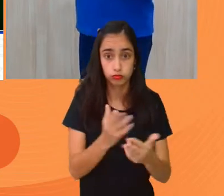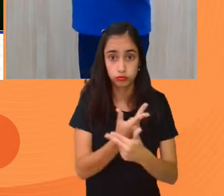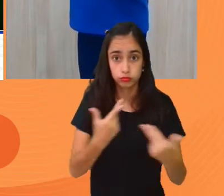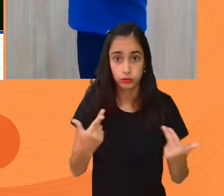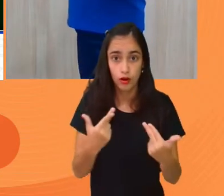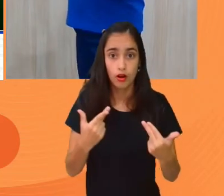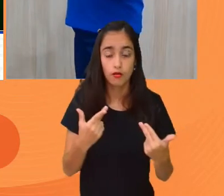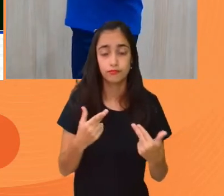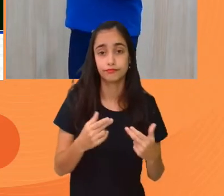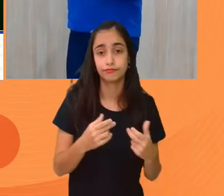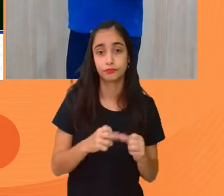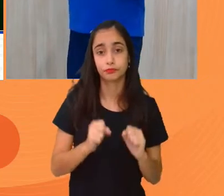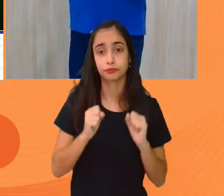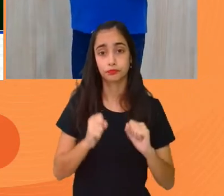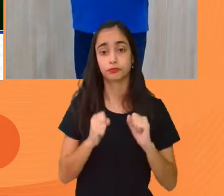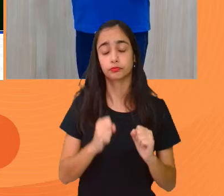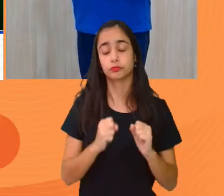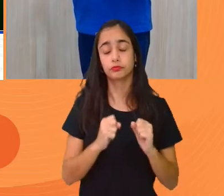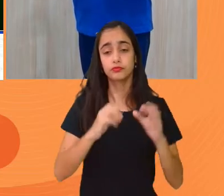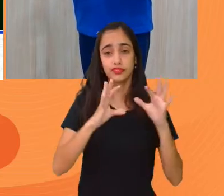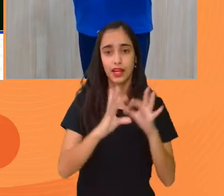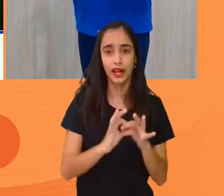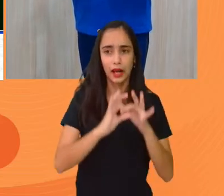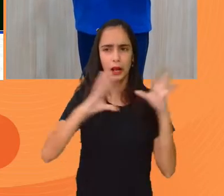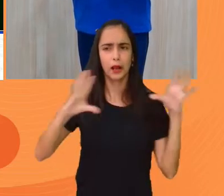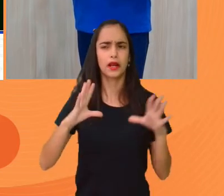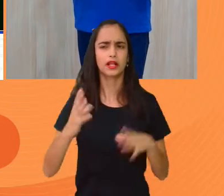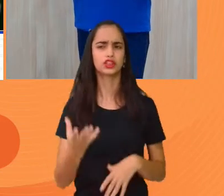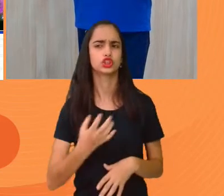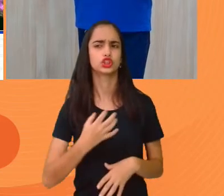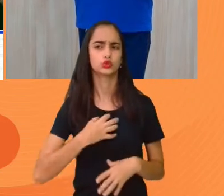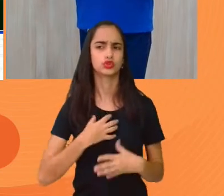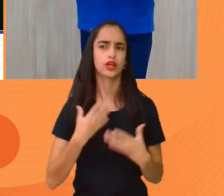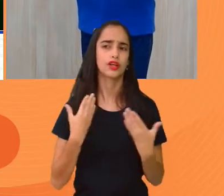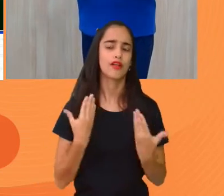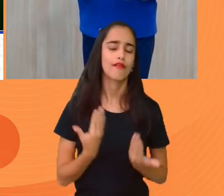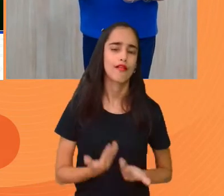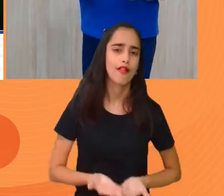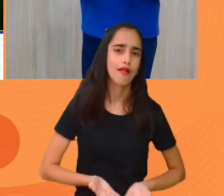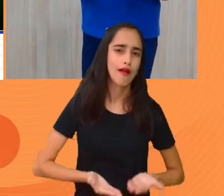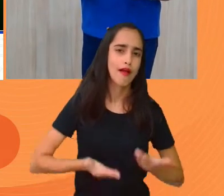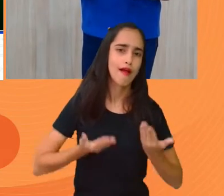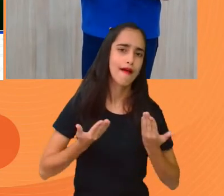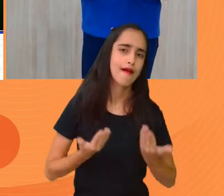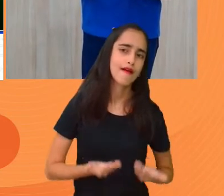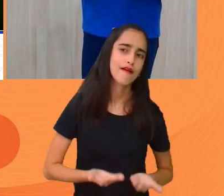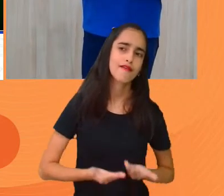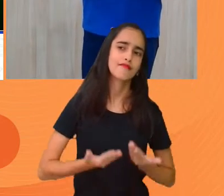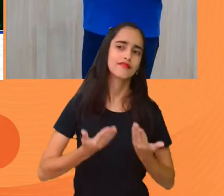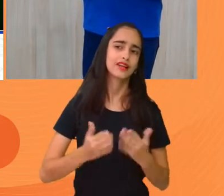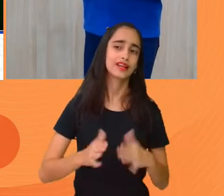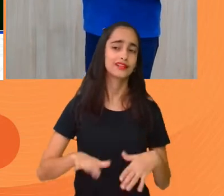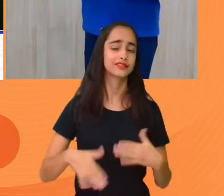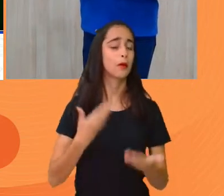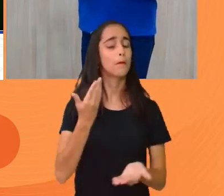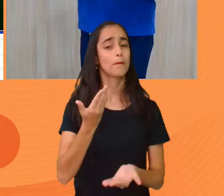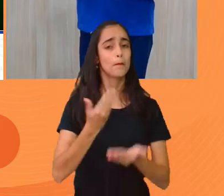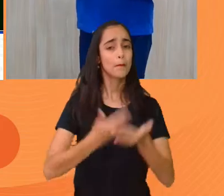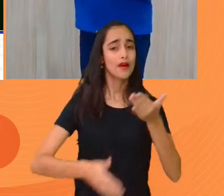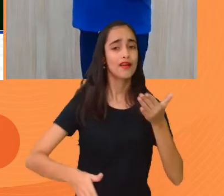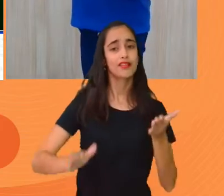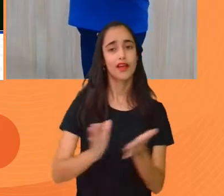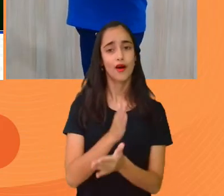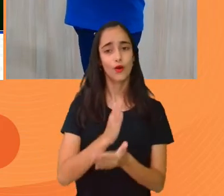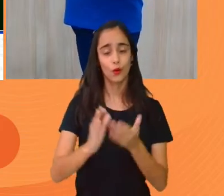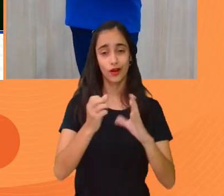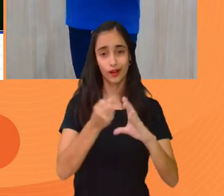vai liberar de uma forma mais leve, ou seja, ela vai perder algumas de suas características, não vai causar tanto mal.